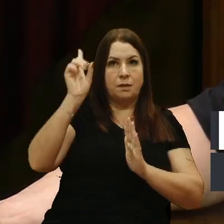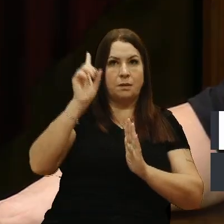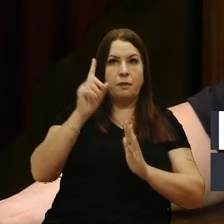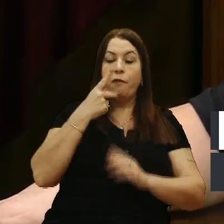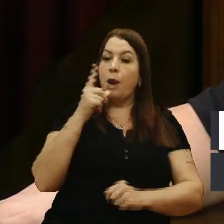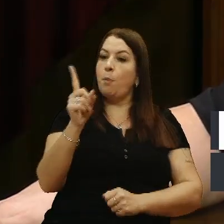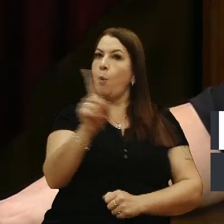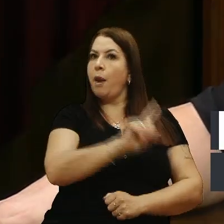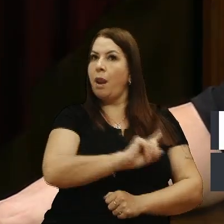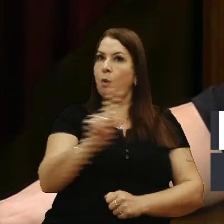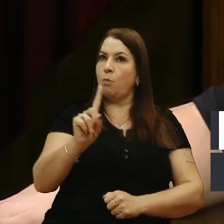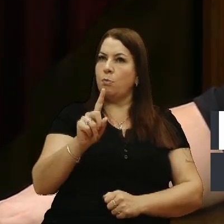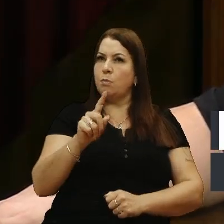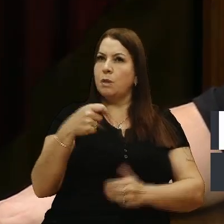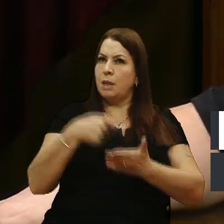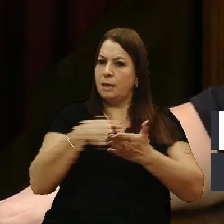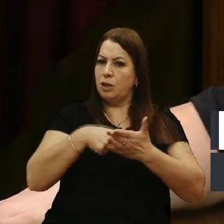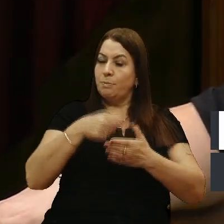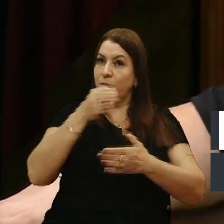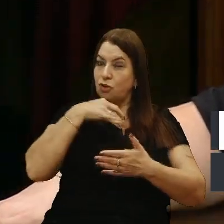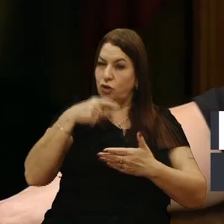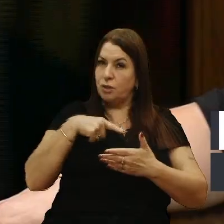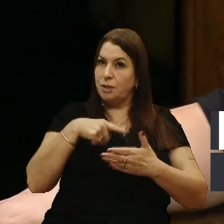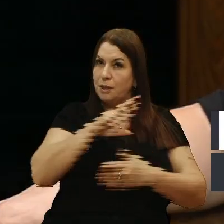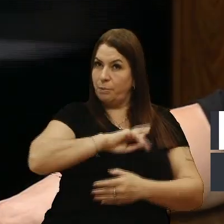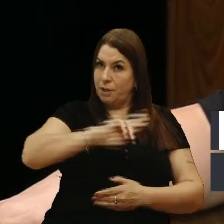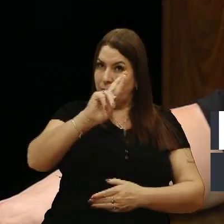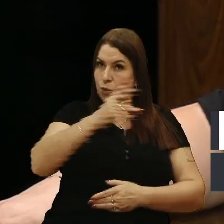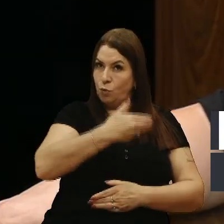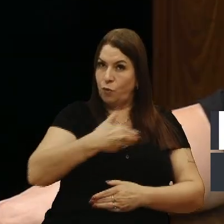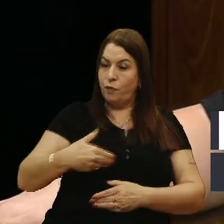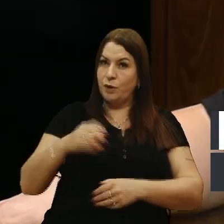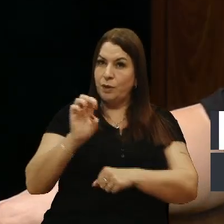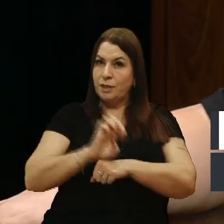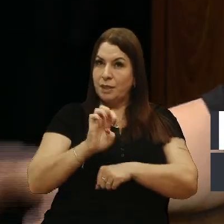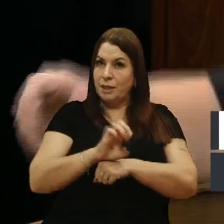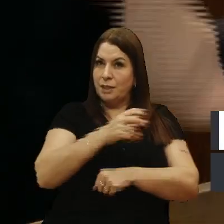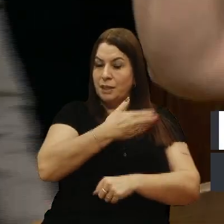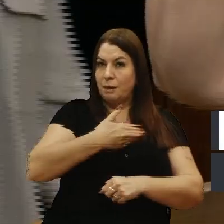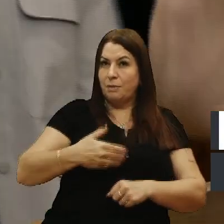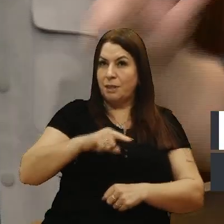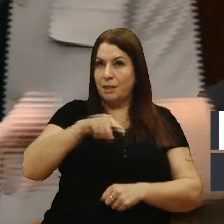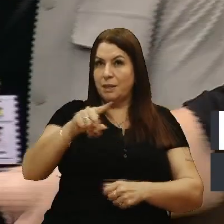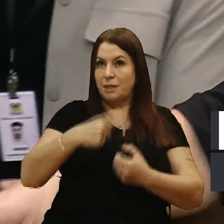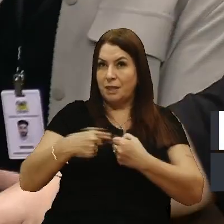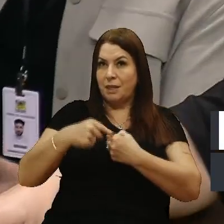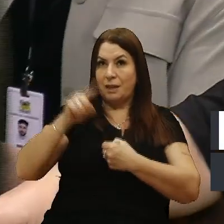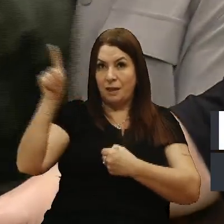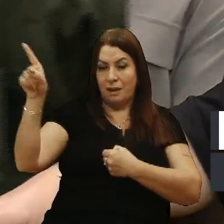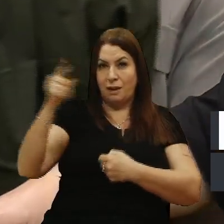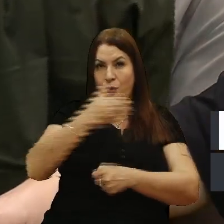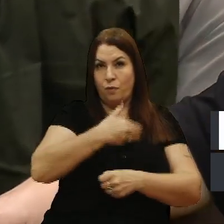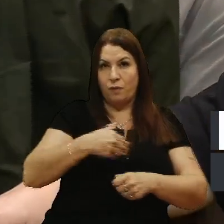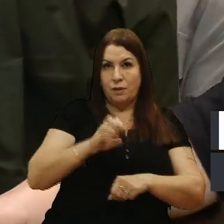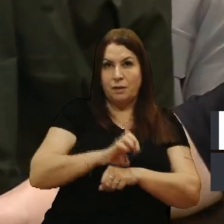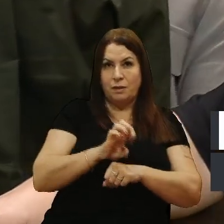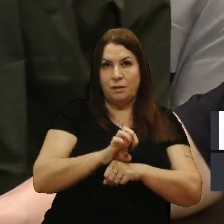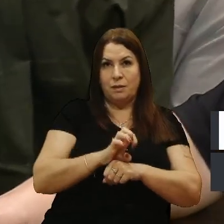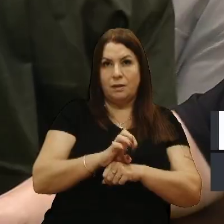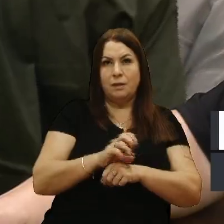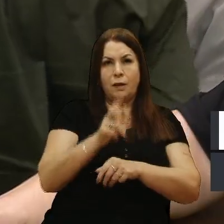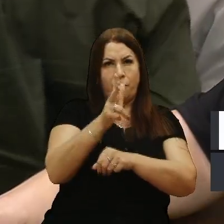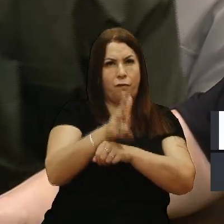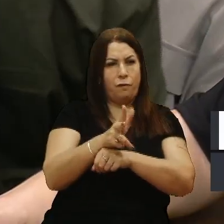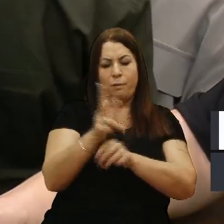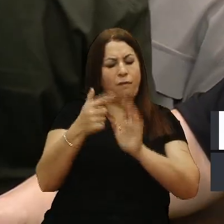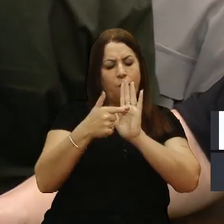não. Tenteados por pessoas de Caxias que representam o governo do Estado, que representam essa cidade no governo do Estado. E nós temos as filmagens, mas